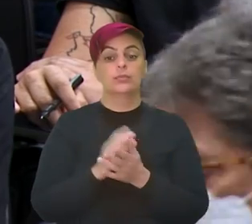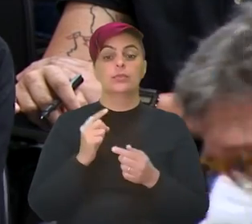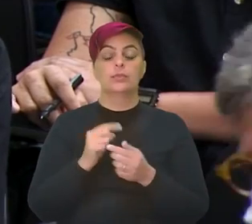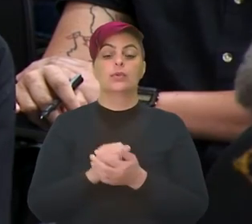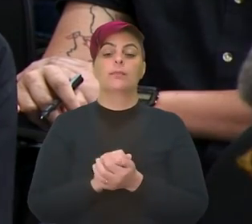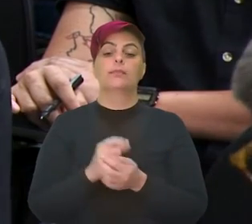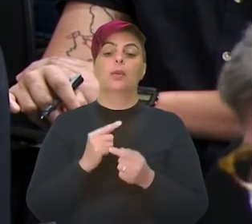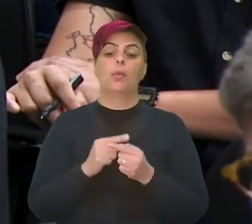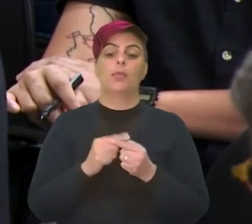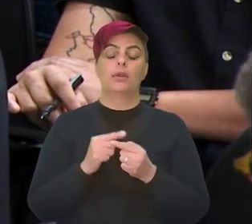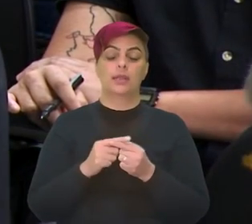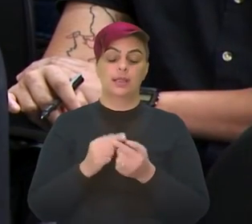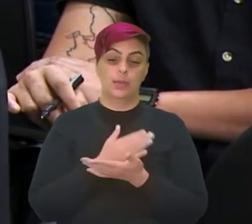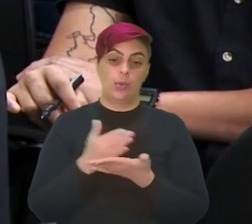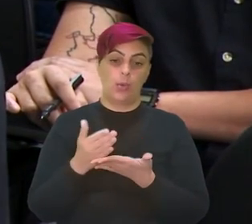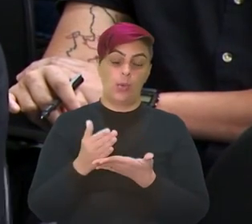fundar a USP.